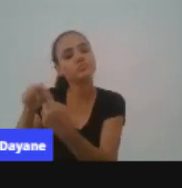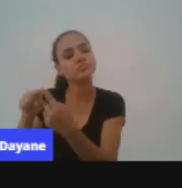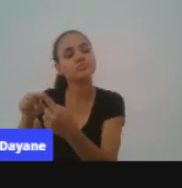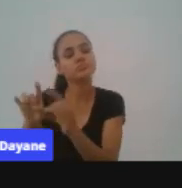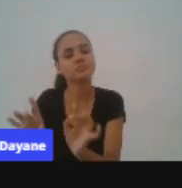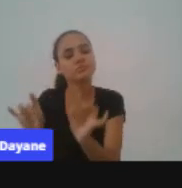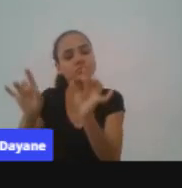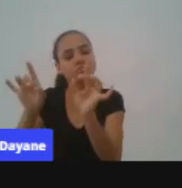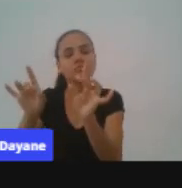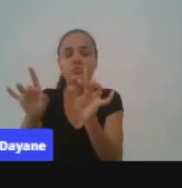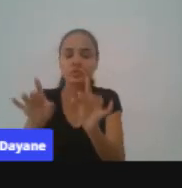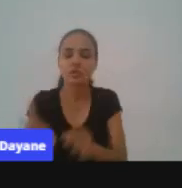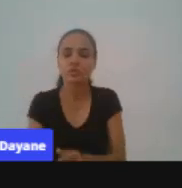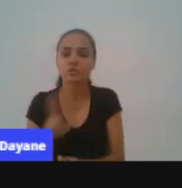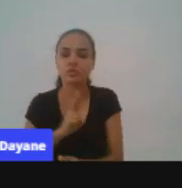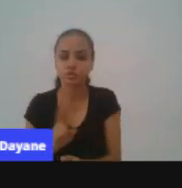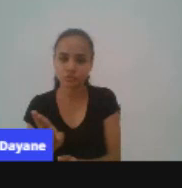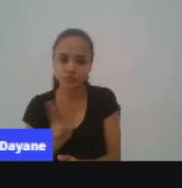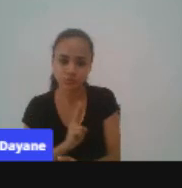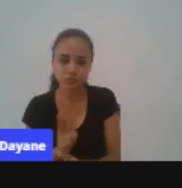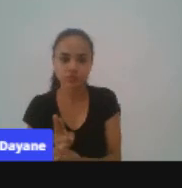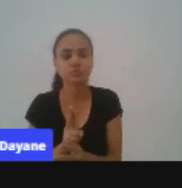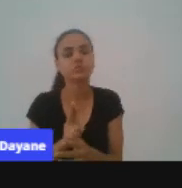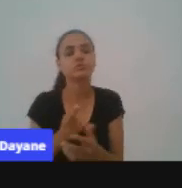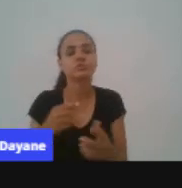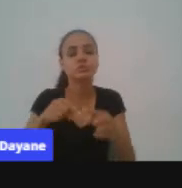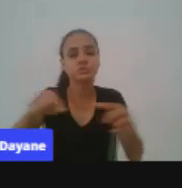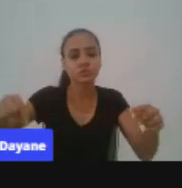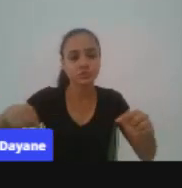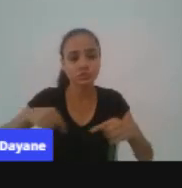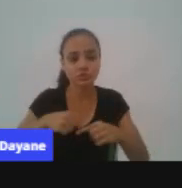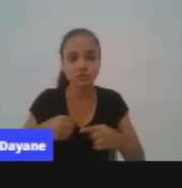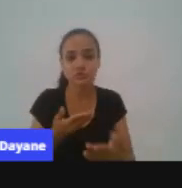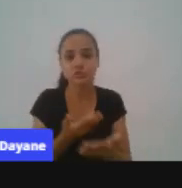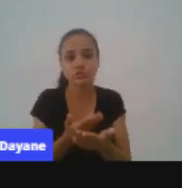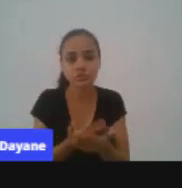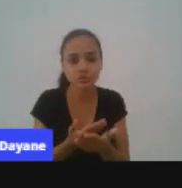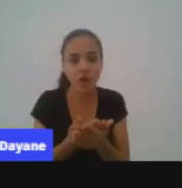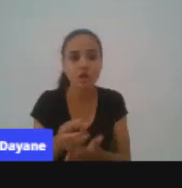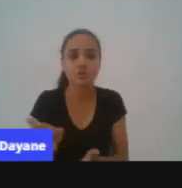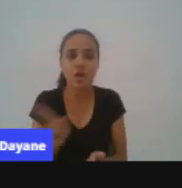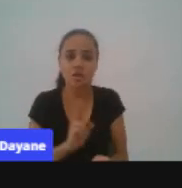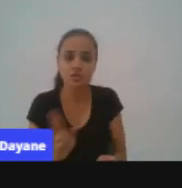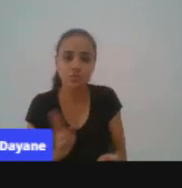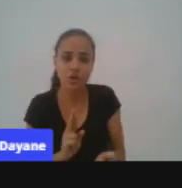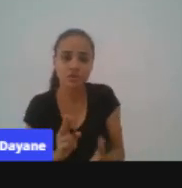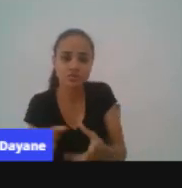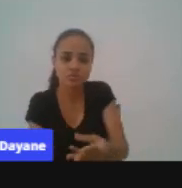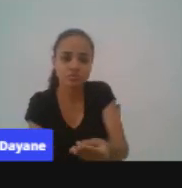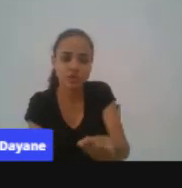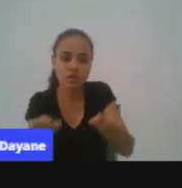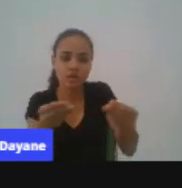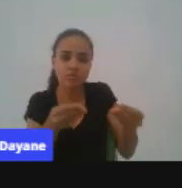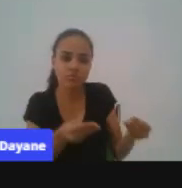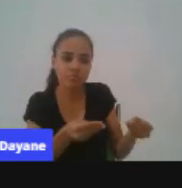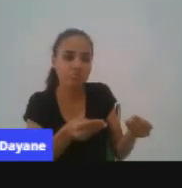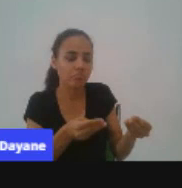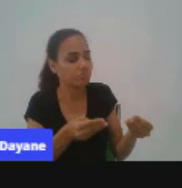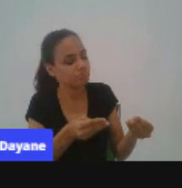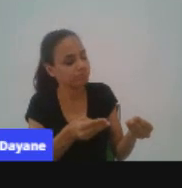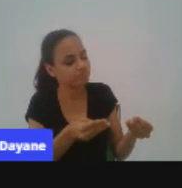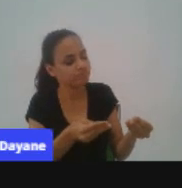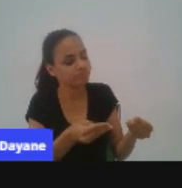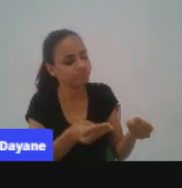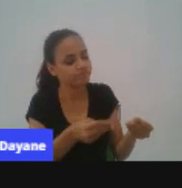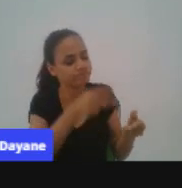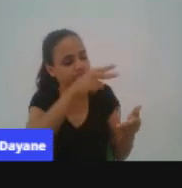respostas de todas as salas de aula, de todas as unidades escolares, nós podemos ter, então, assim, um histórico de como que está a REME para iniciar